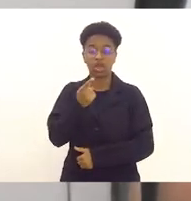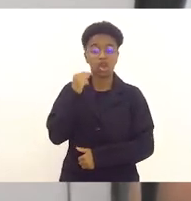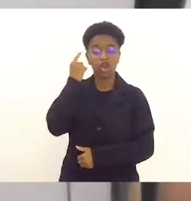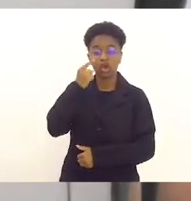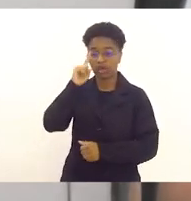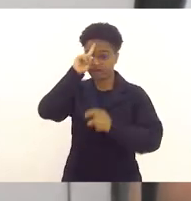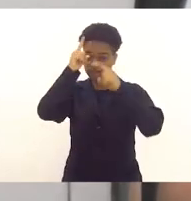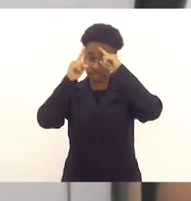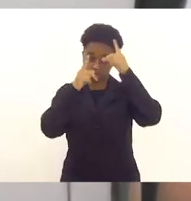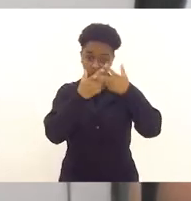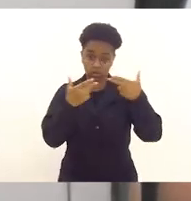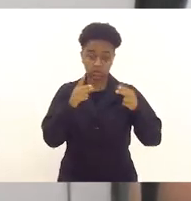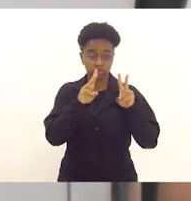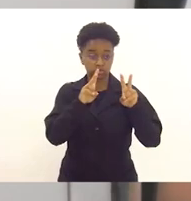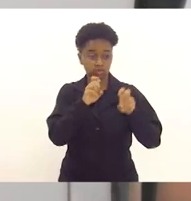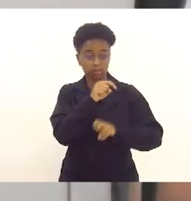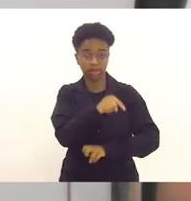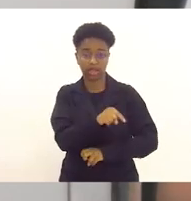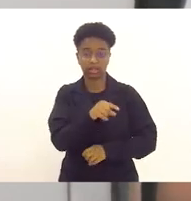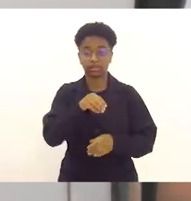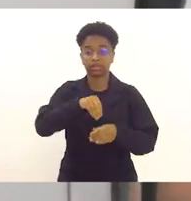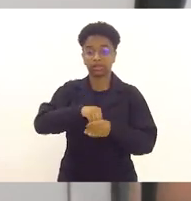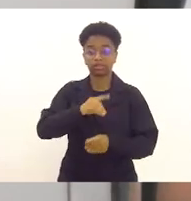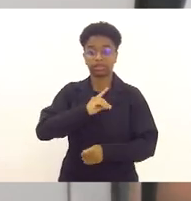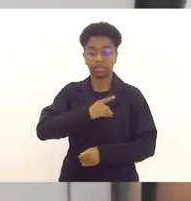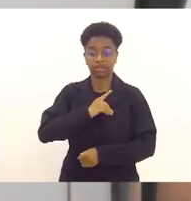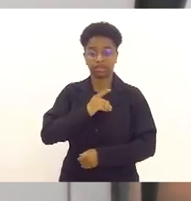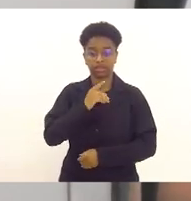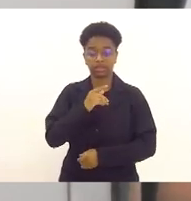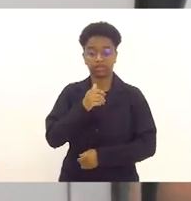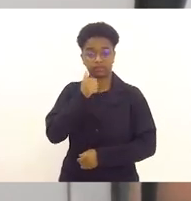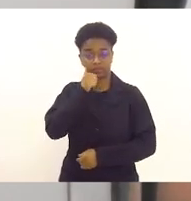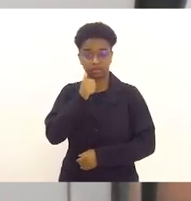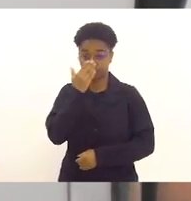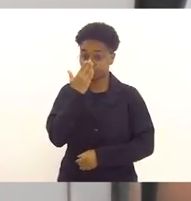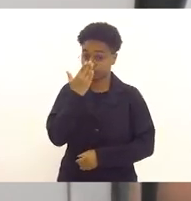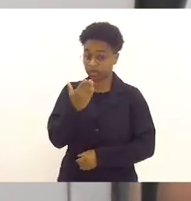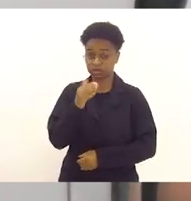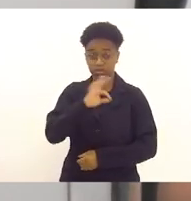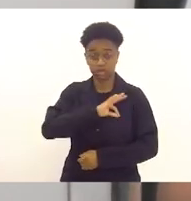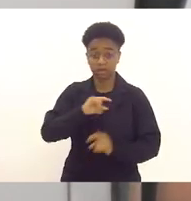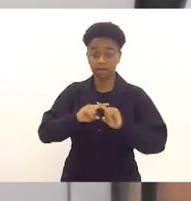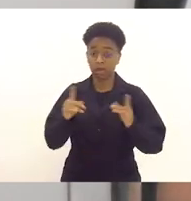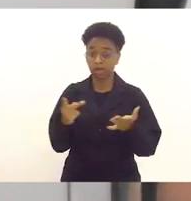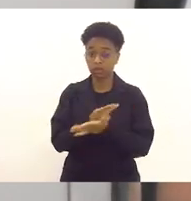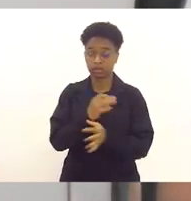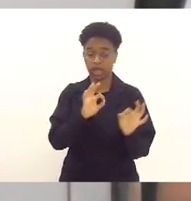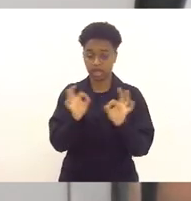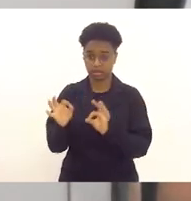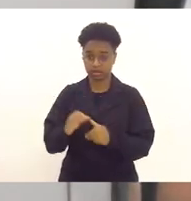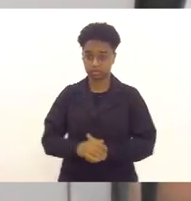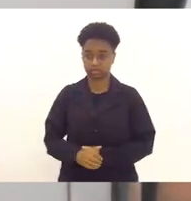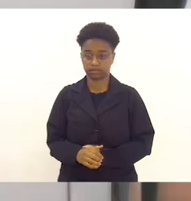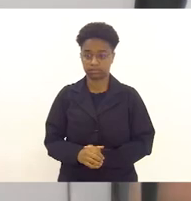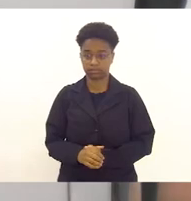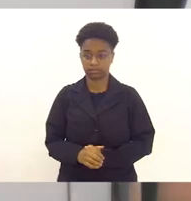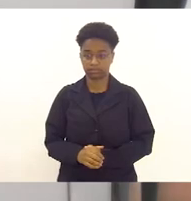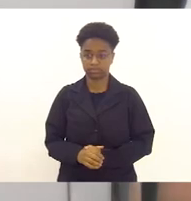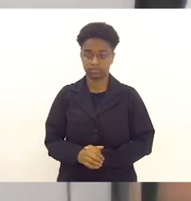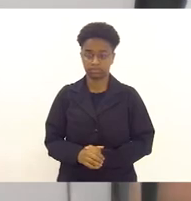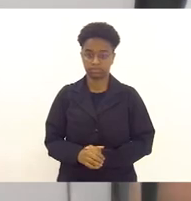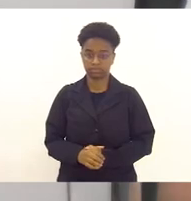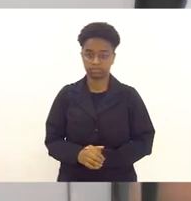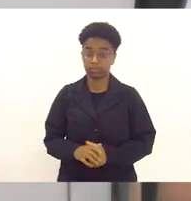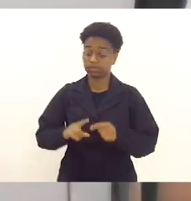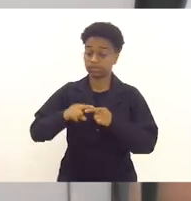inventando alguma coisa sobre ele dentro da delegacia feminina na frente dos policiais e nada aconteceu e quando eu